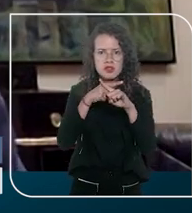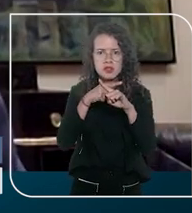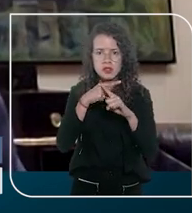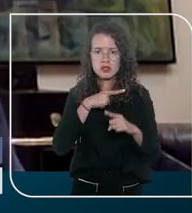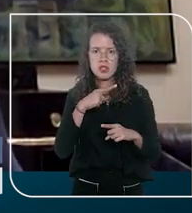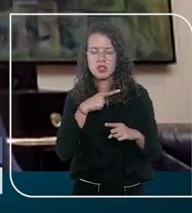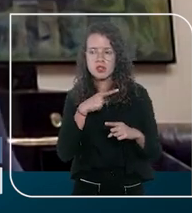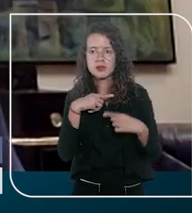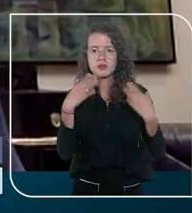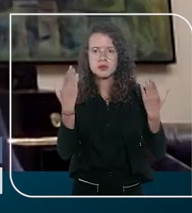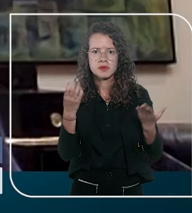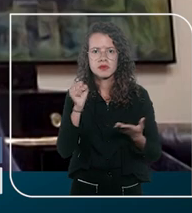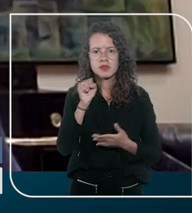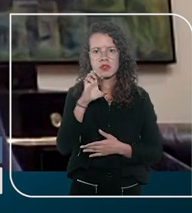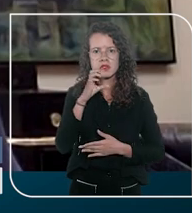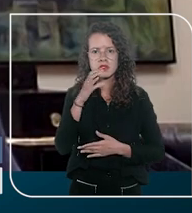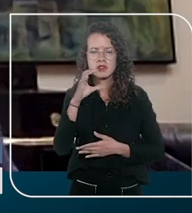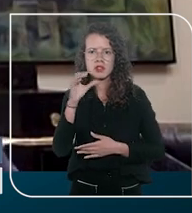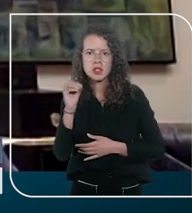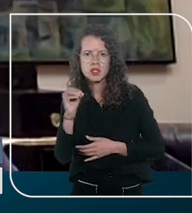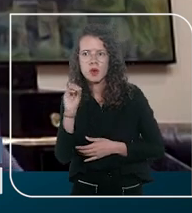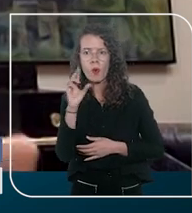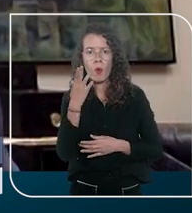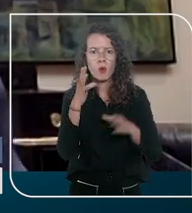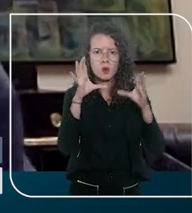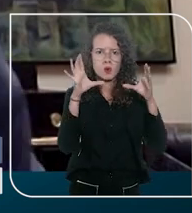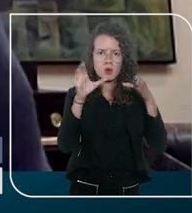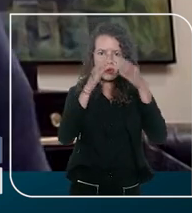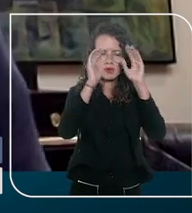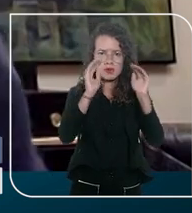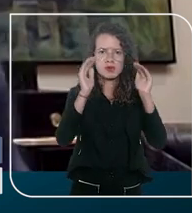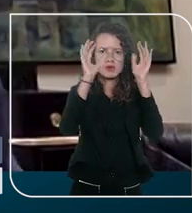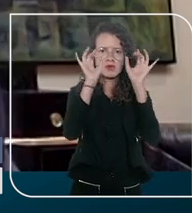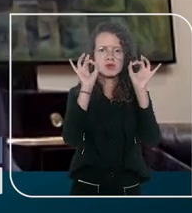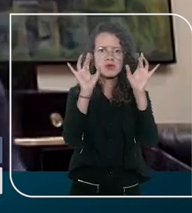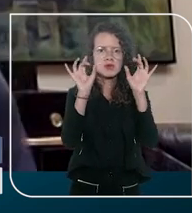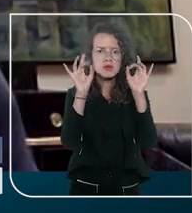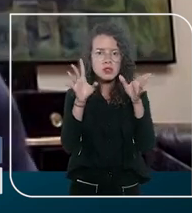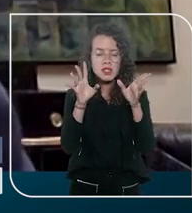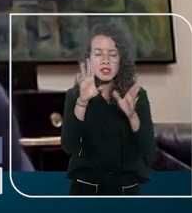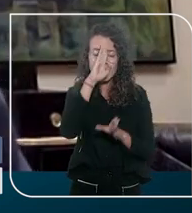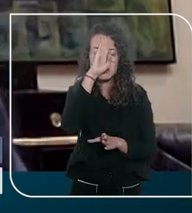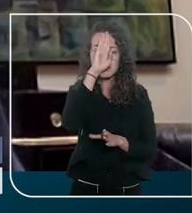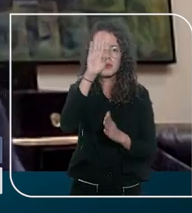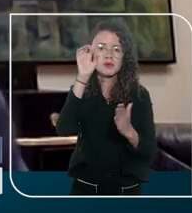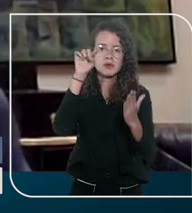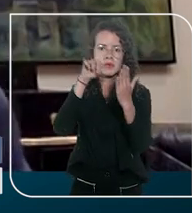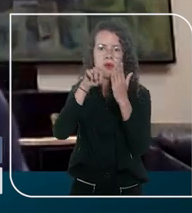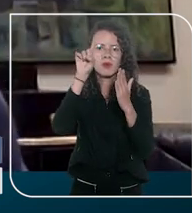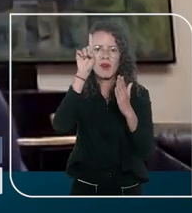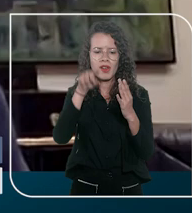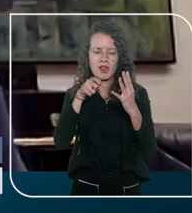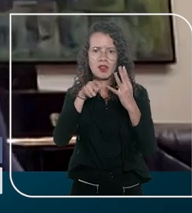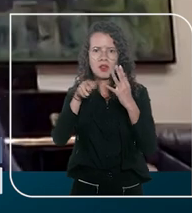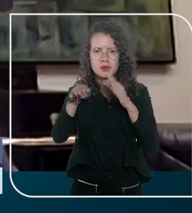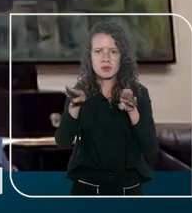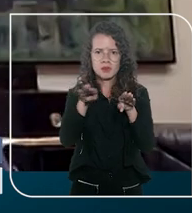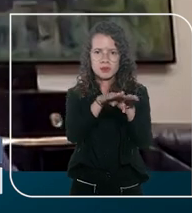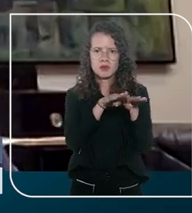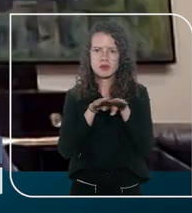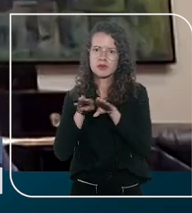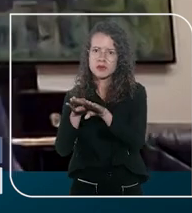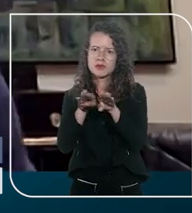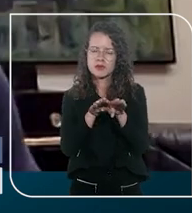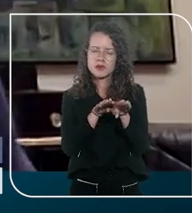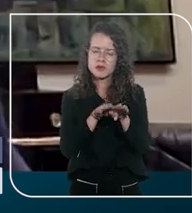órgão, seção ou corte especial, que tem por objetivo uniformizar a jurisprudência, deve